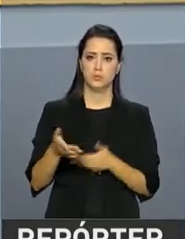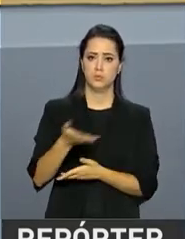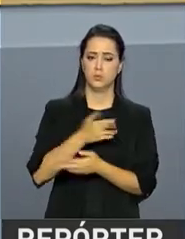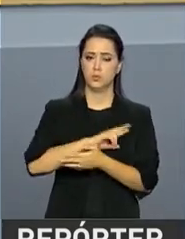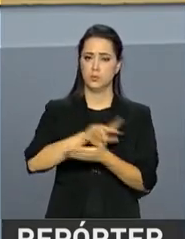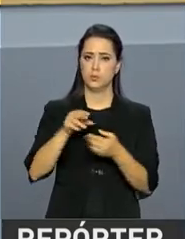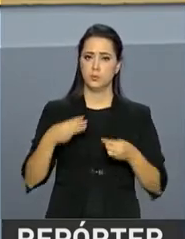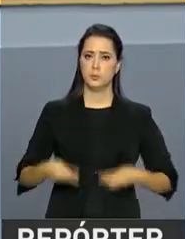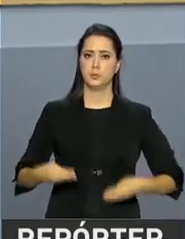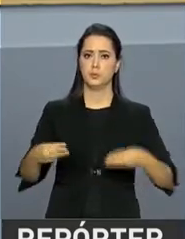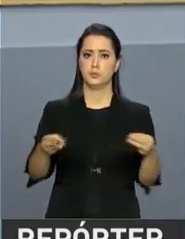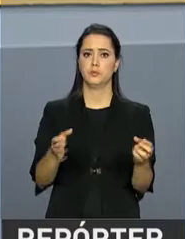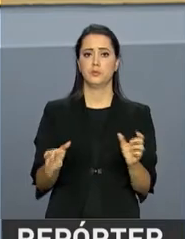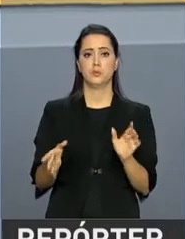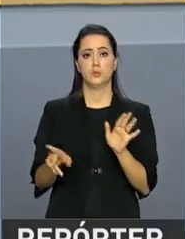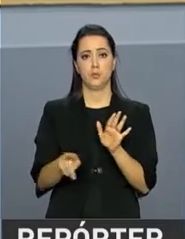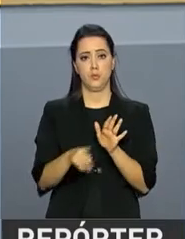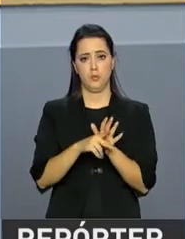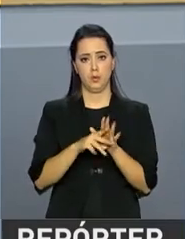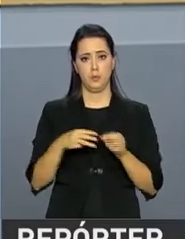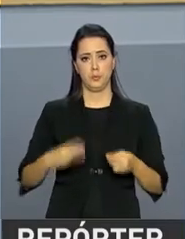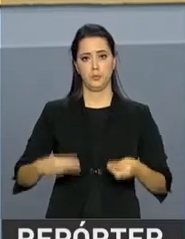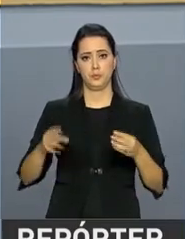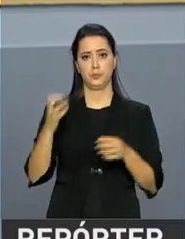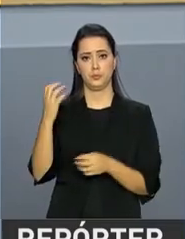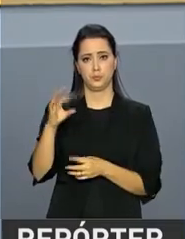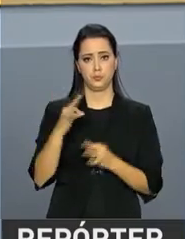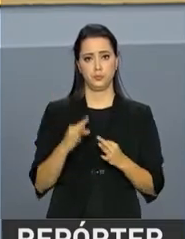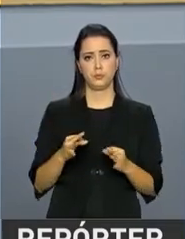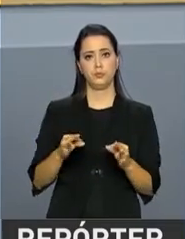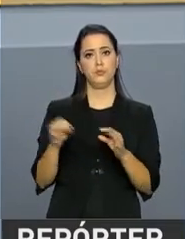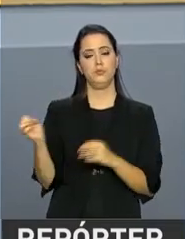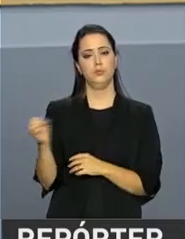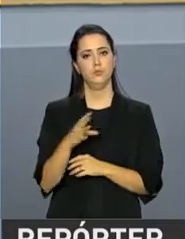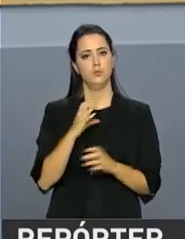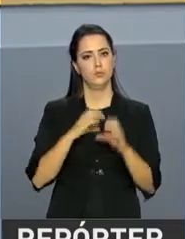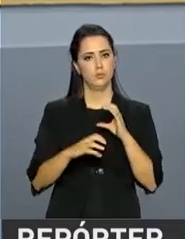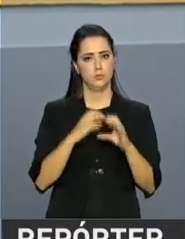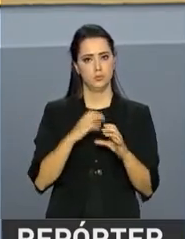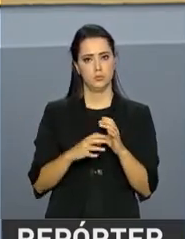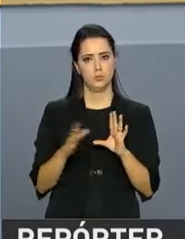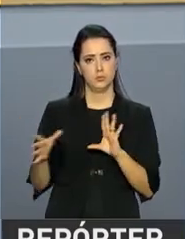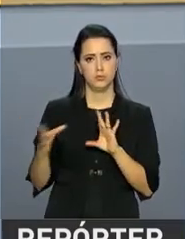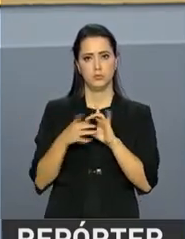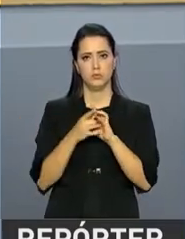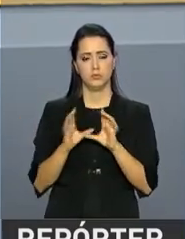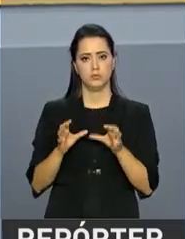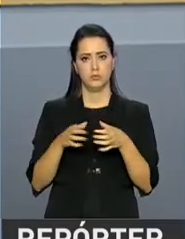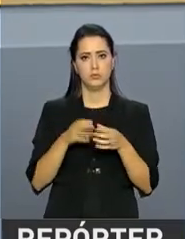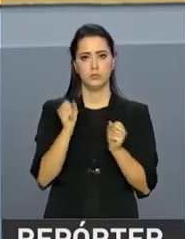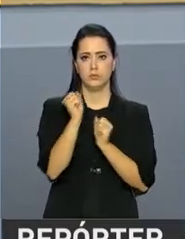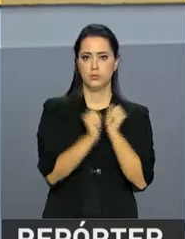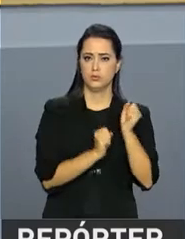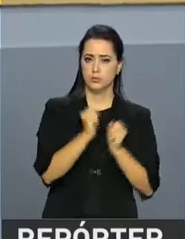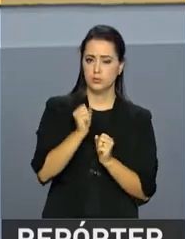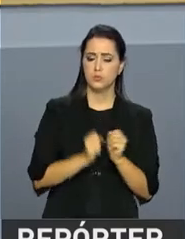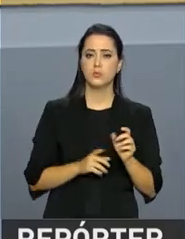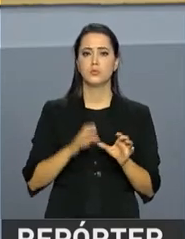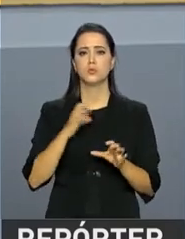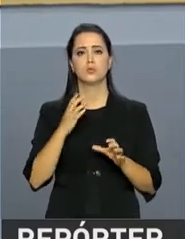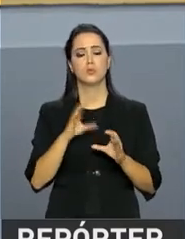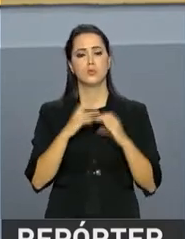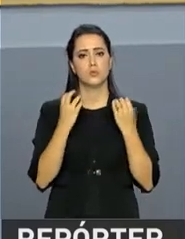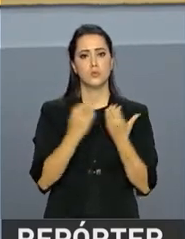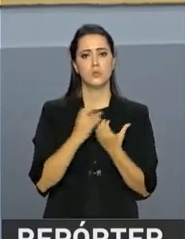coordenado pelo ministério da ciência tecnologia e inovações e comunicações em parceria com o setor produtivo a